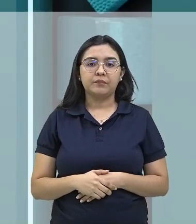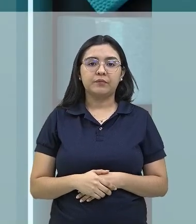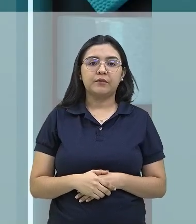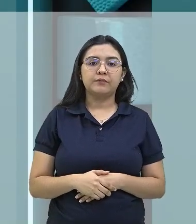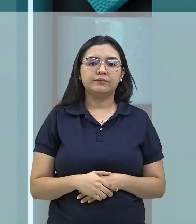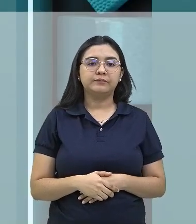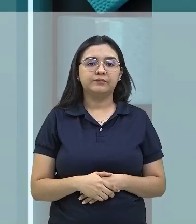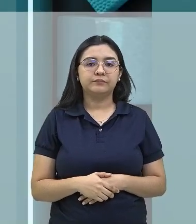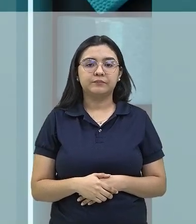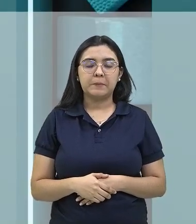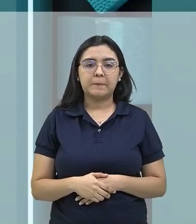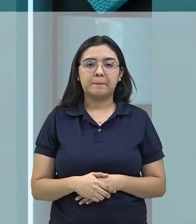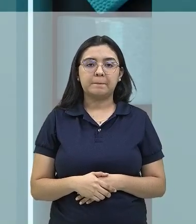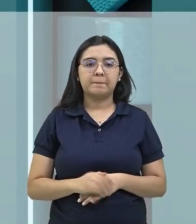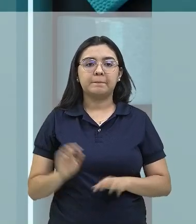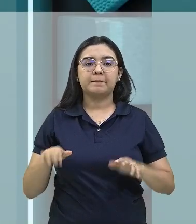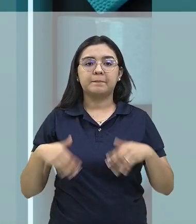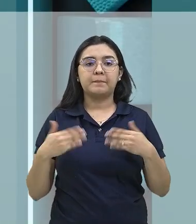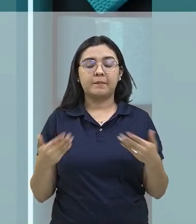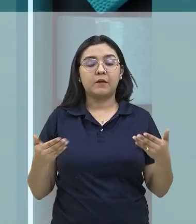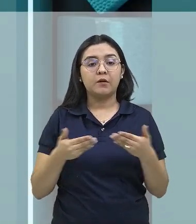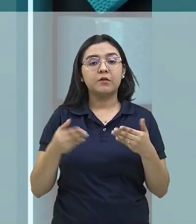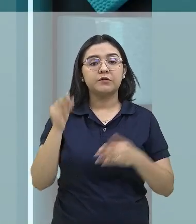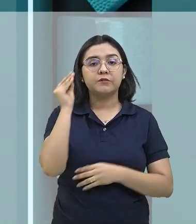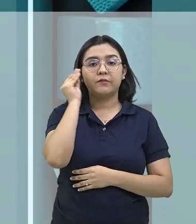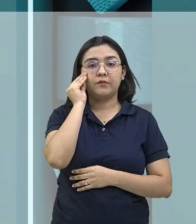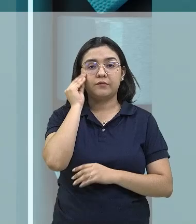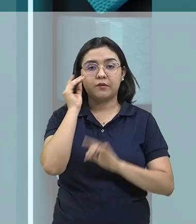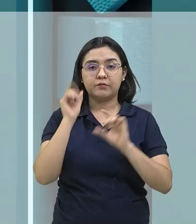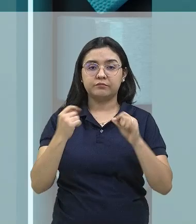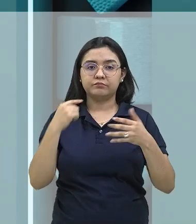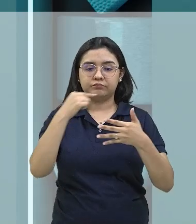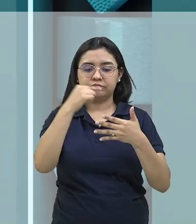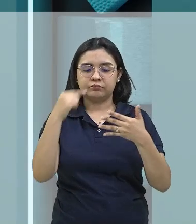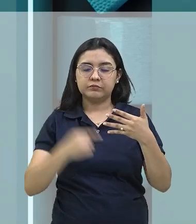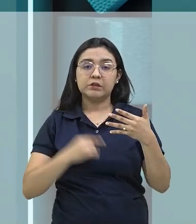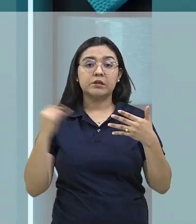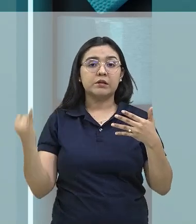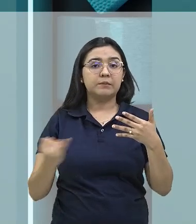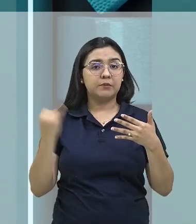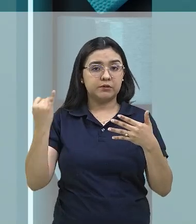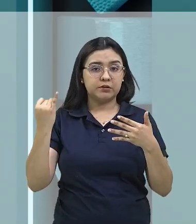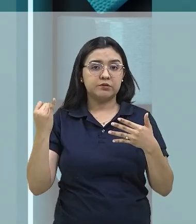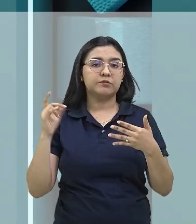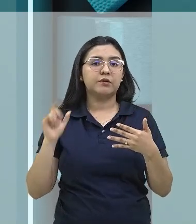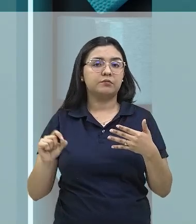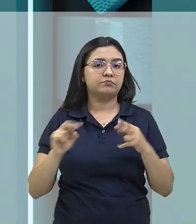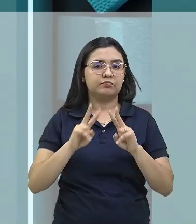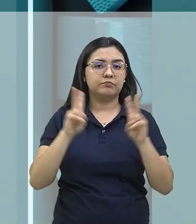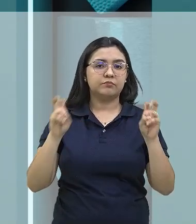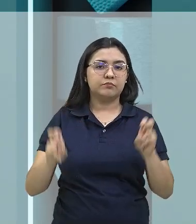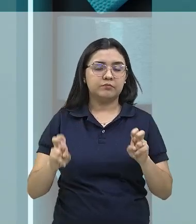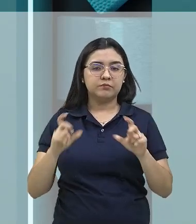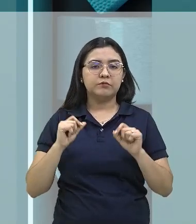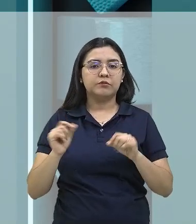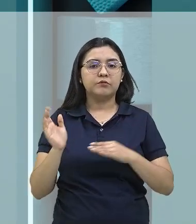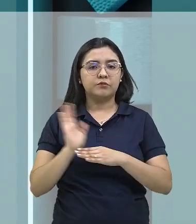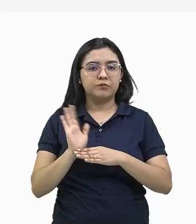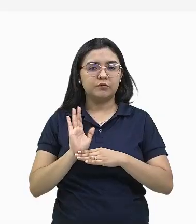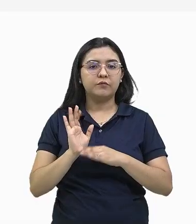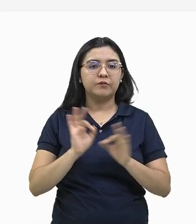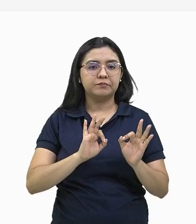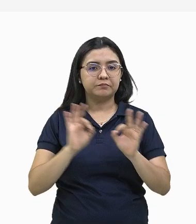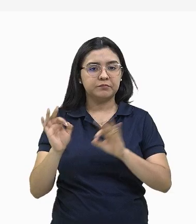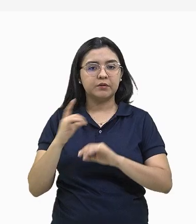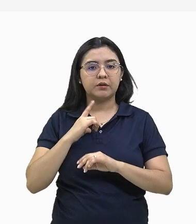pirarucu. Então, aqui nós vamos observar pontos importantes a respeito, né, do vídeo que nós acabamos de ver. Olha,